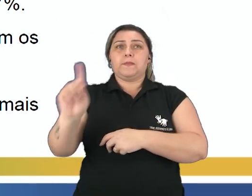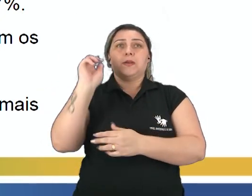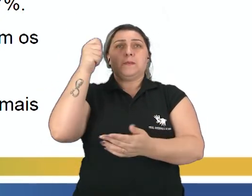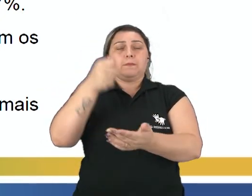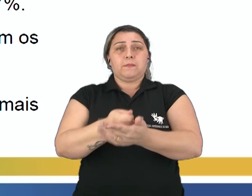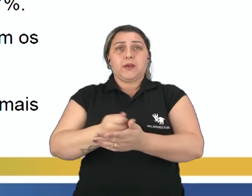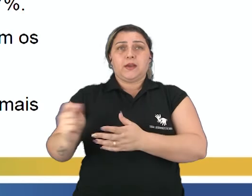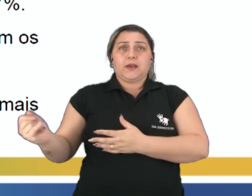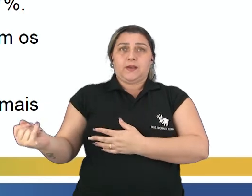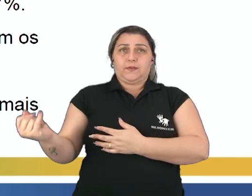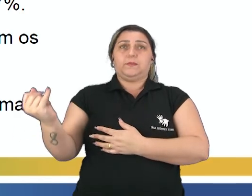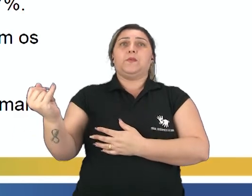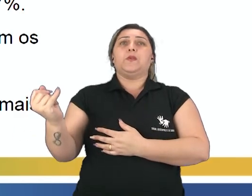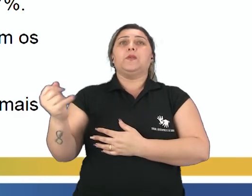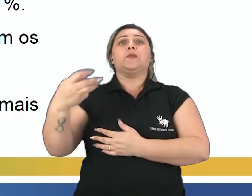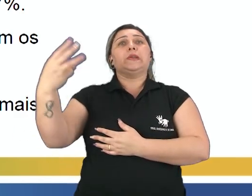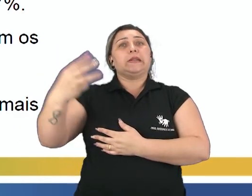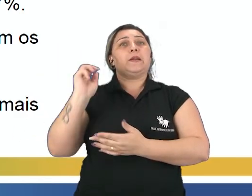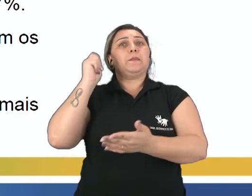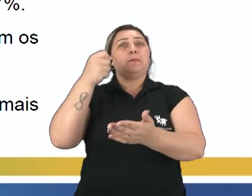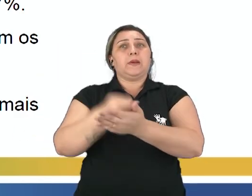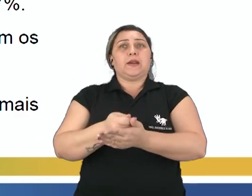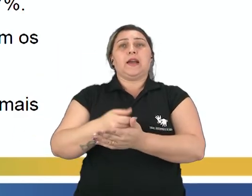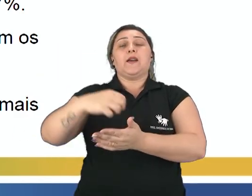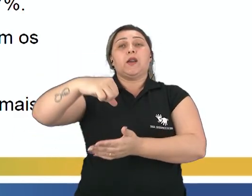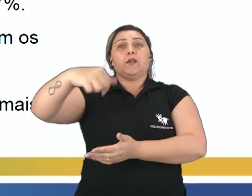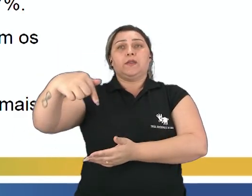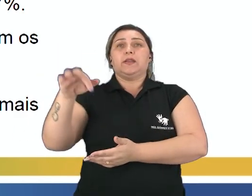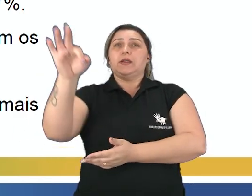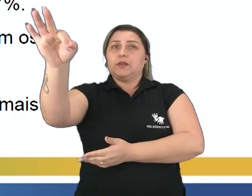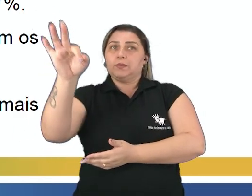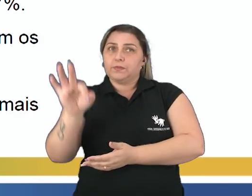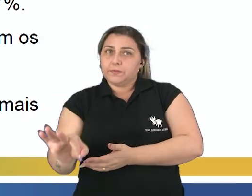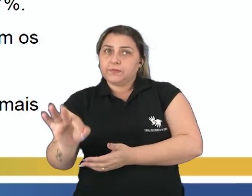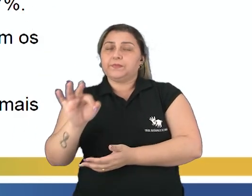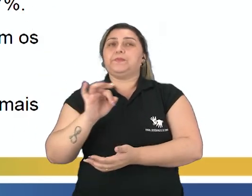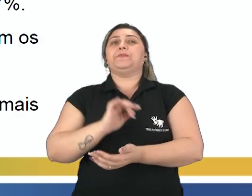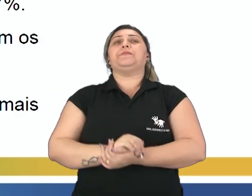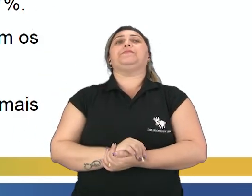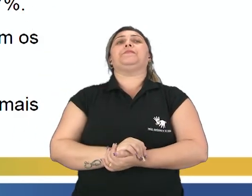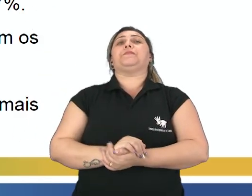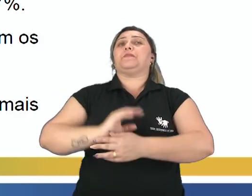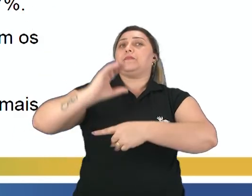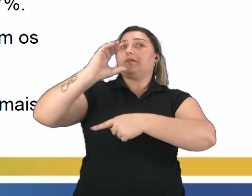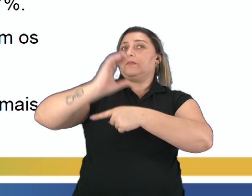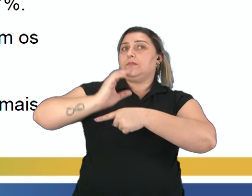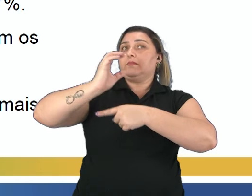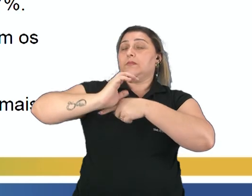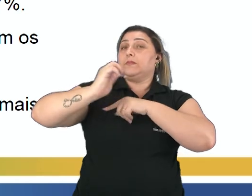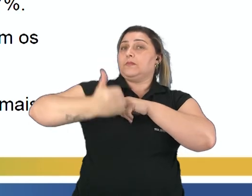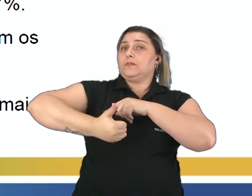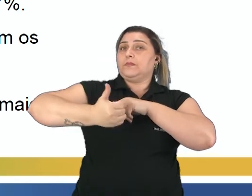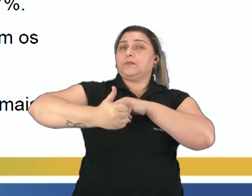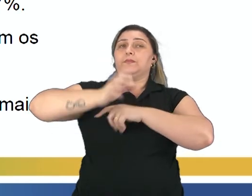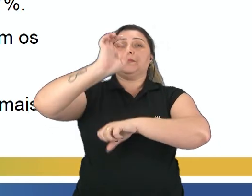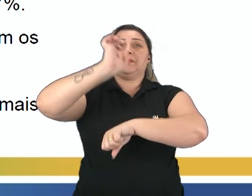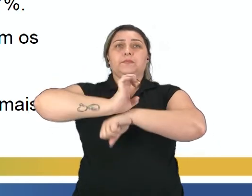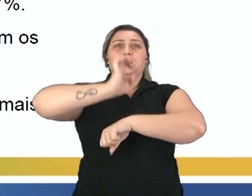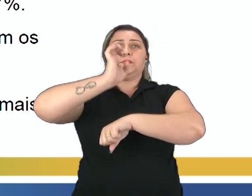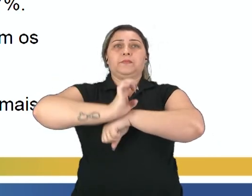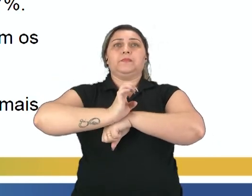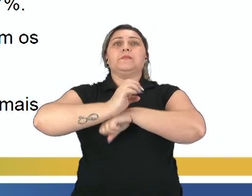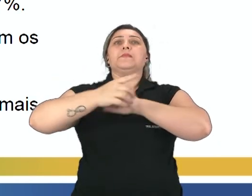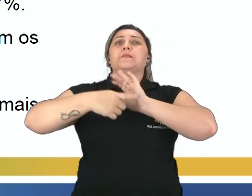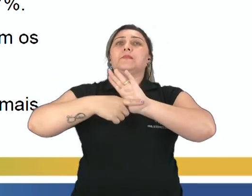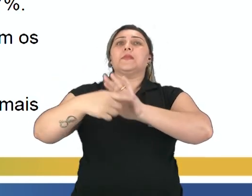eram isentos de impostos, enquanto o terceiro pagava e representava 97% da população. C, o